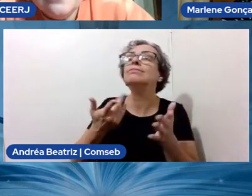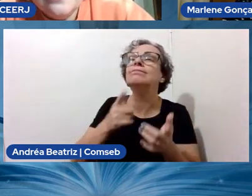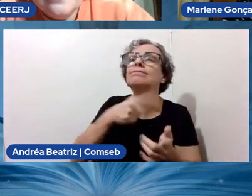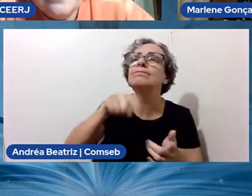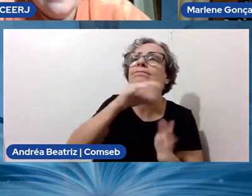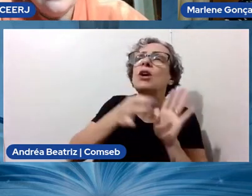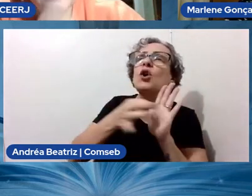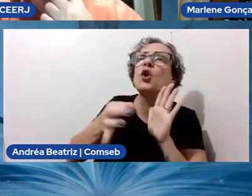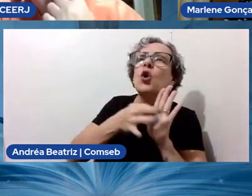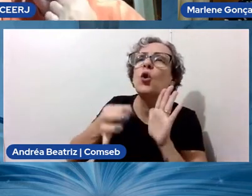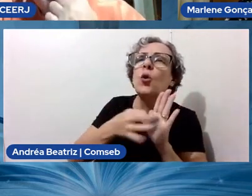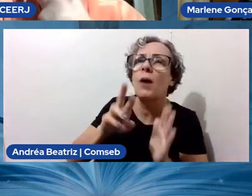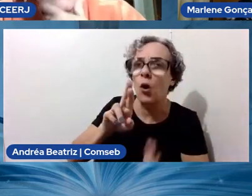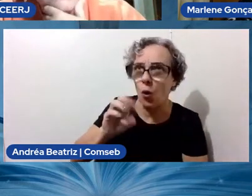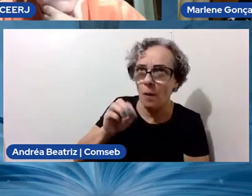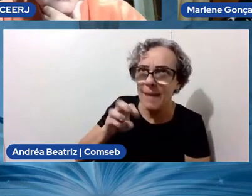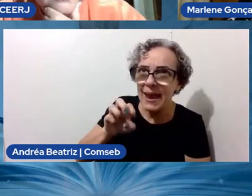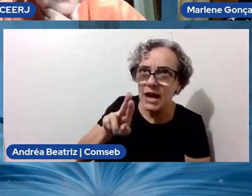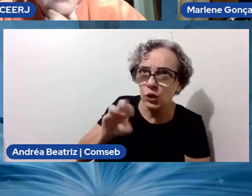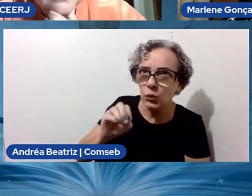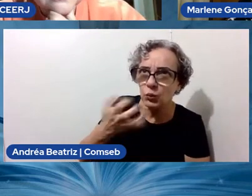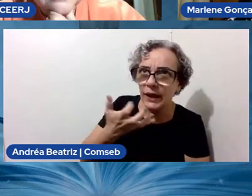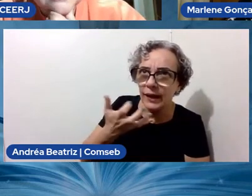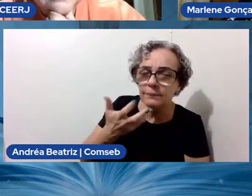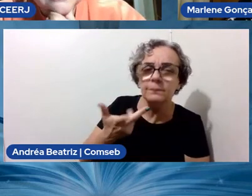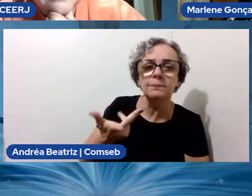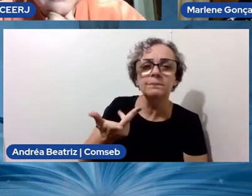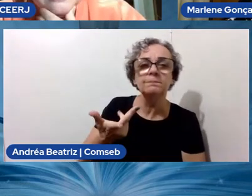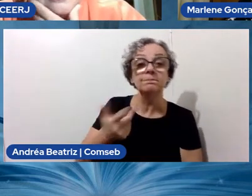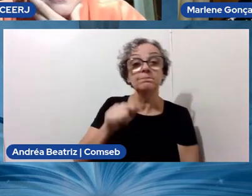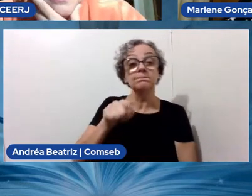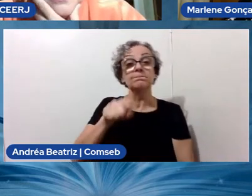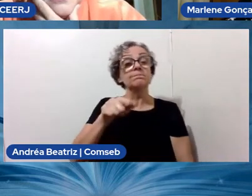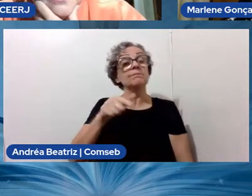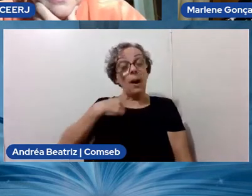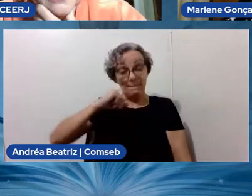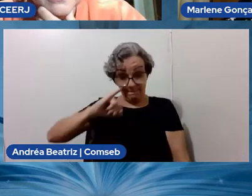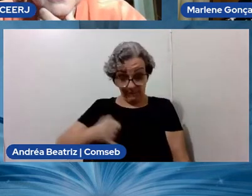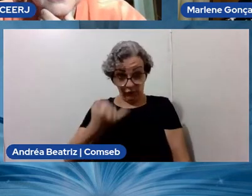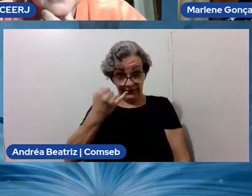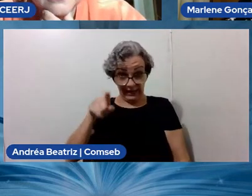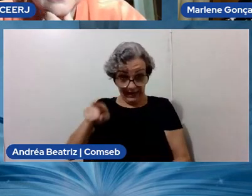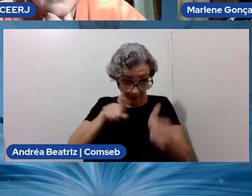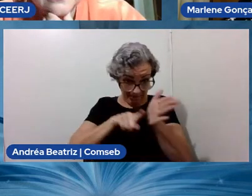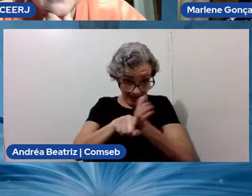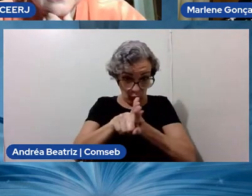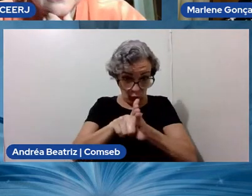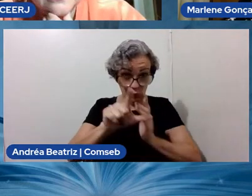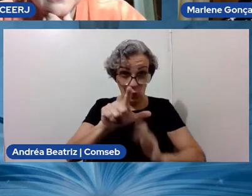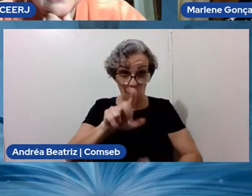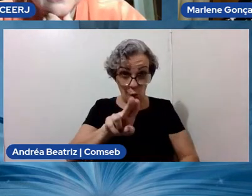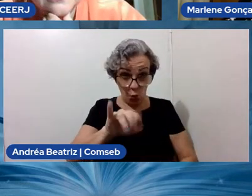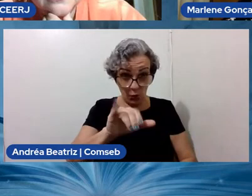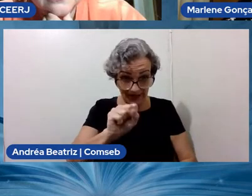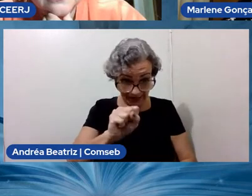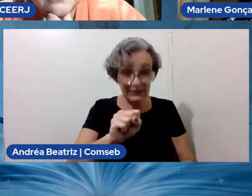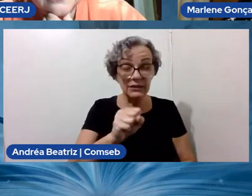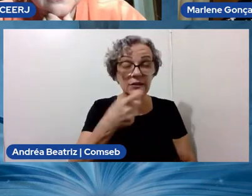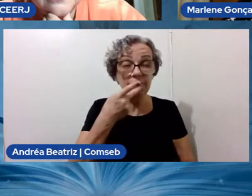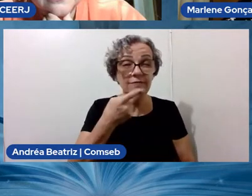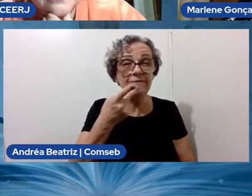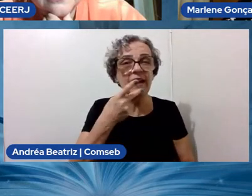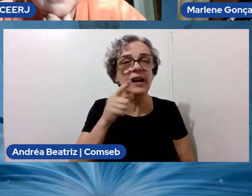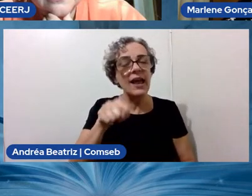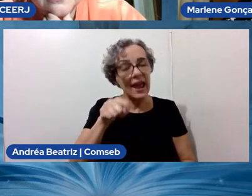Carlos, eu aproveitaria essa pergunta dele, porque eu tenho a impressão que essa pergunta tem a